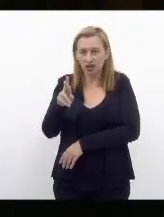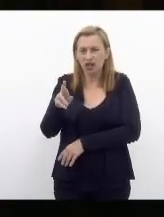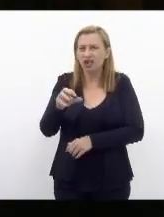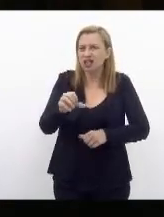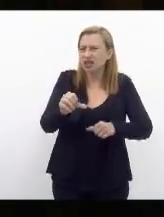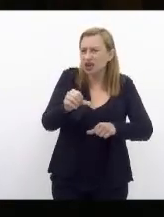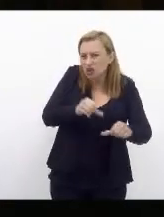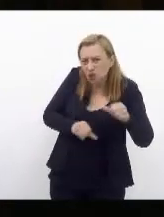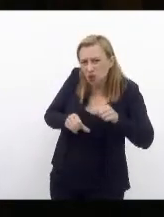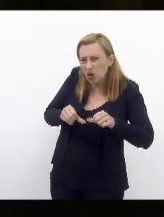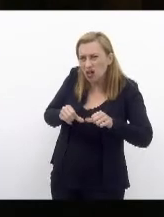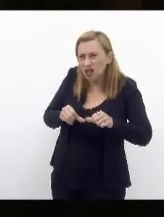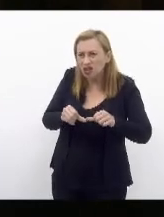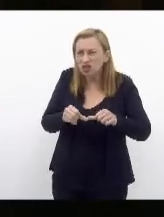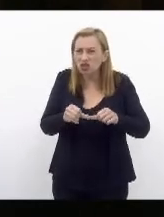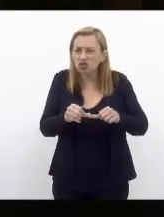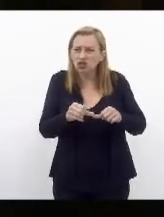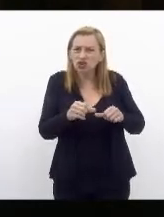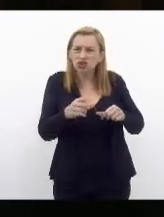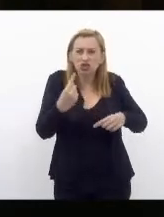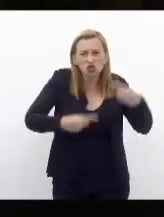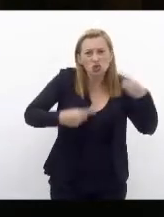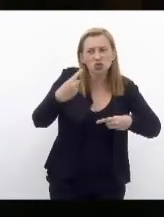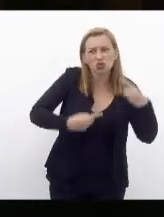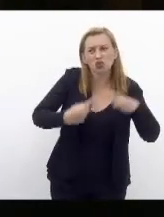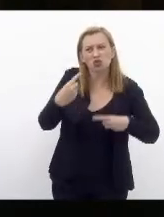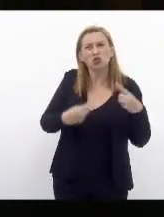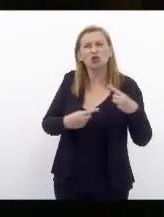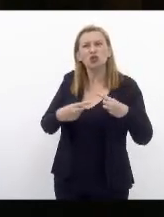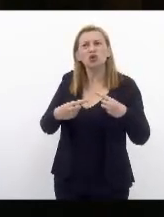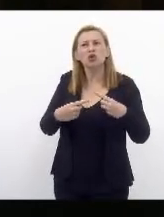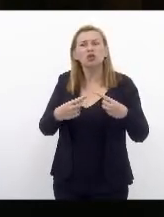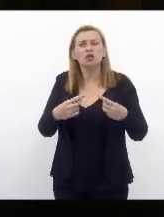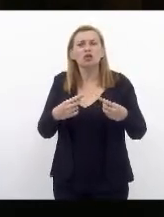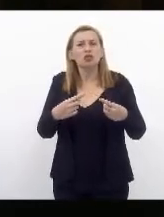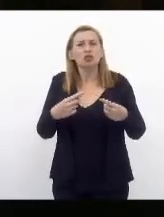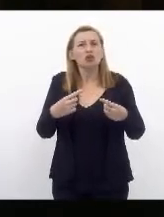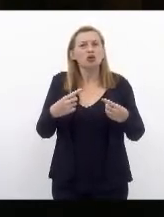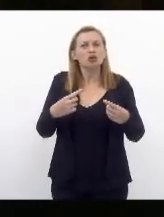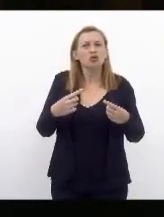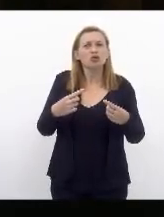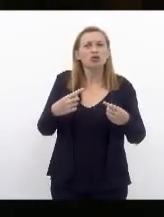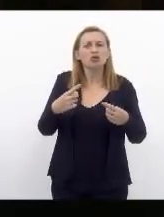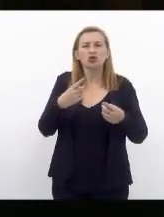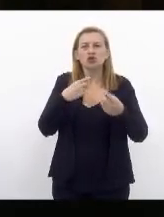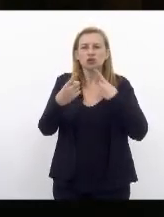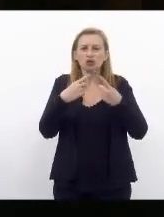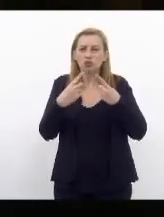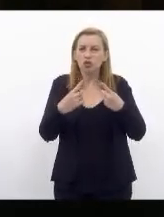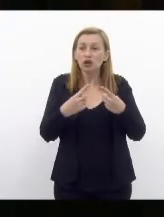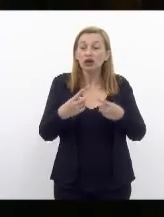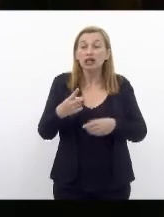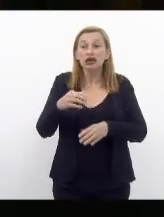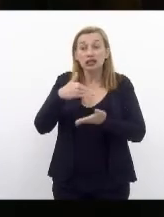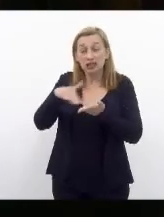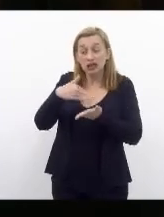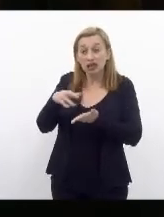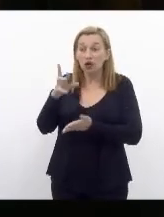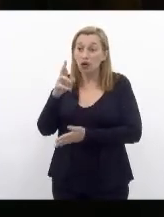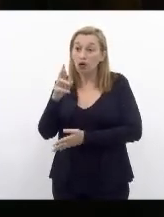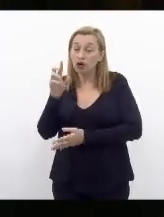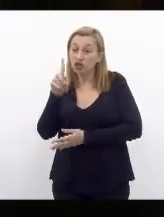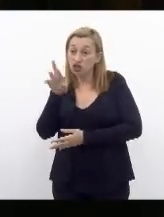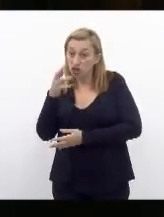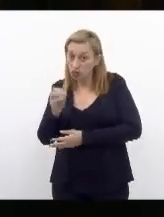nas cotoveladas das discussões políticas, o secretário Rodrigo Bacelar faz uma